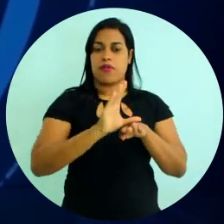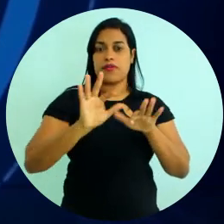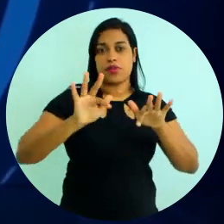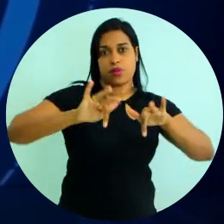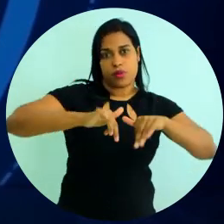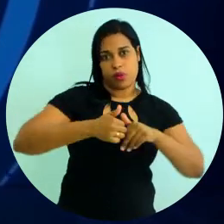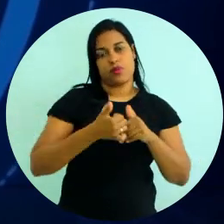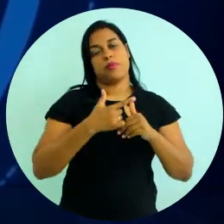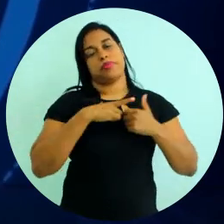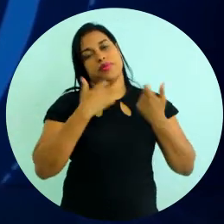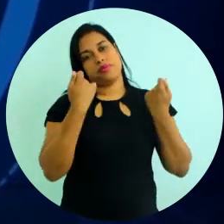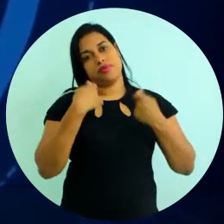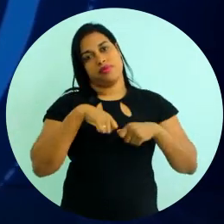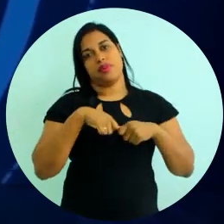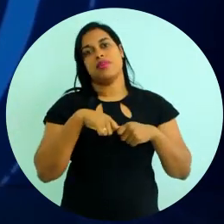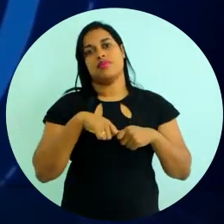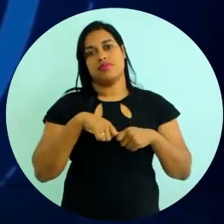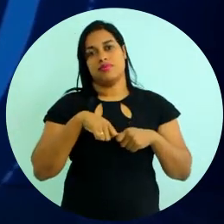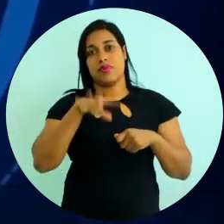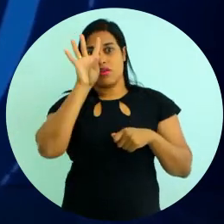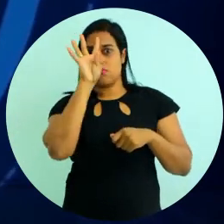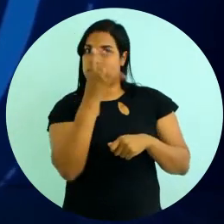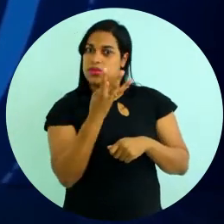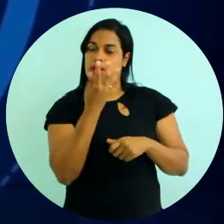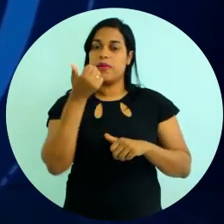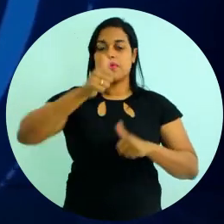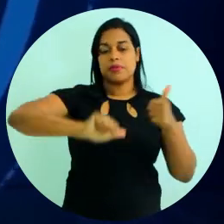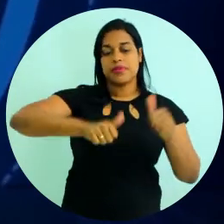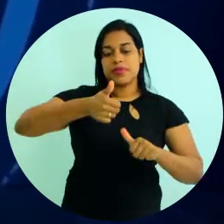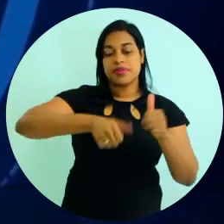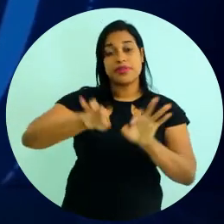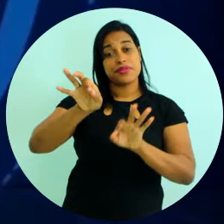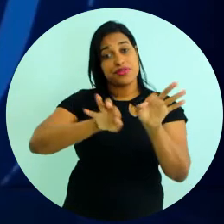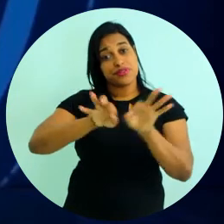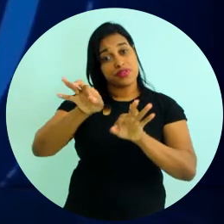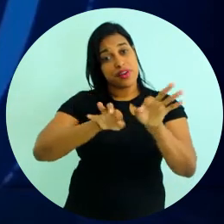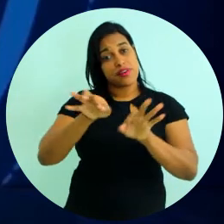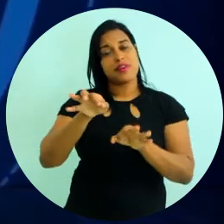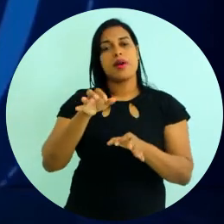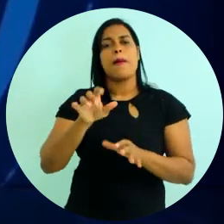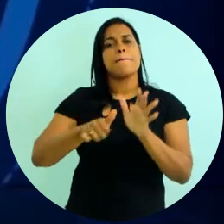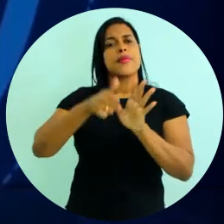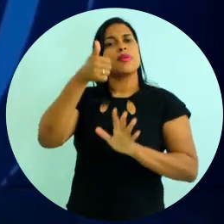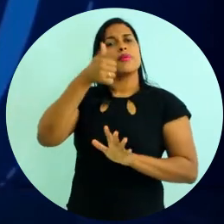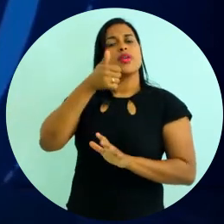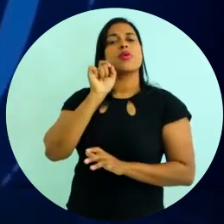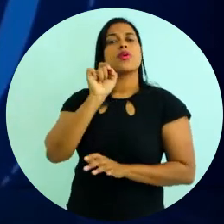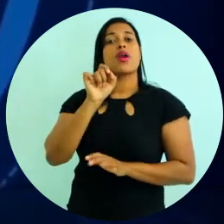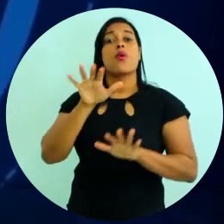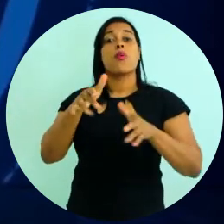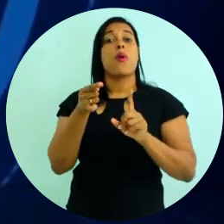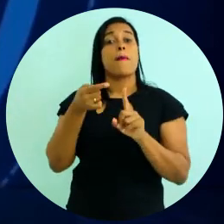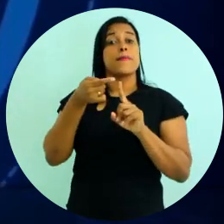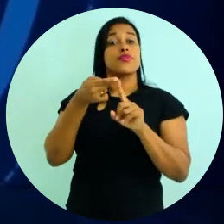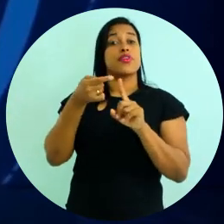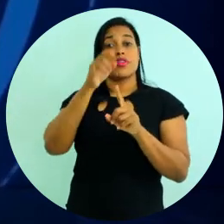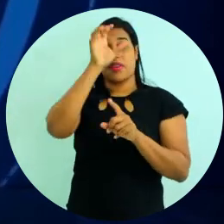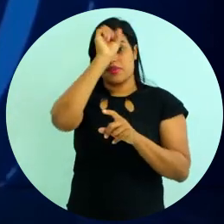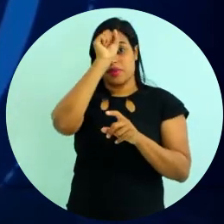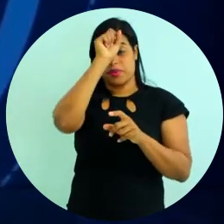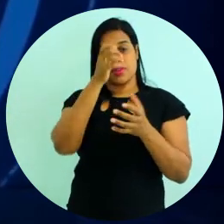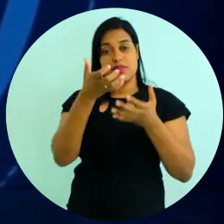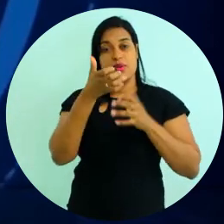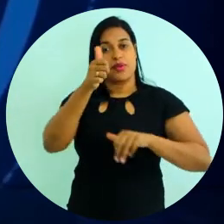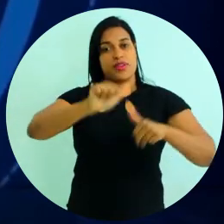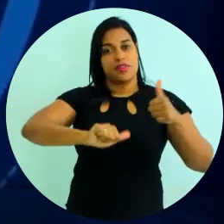do curso? Pois é. Quando vamos planejar uma avaliação, a primeira coisa a ser considerada é: qual o objetivo de